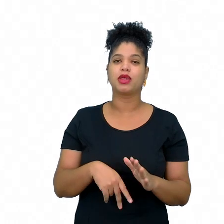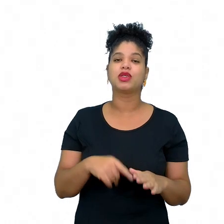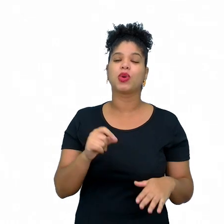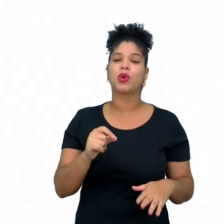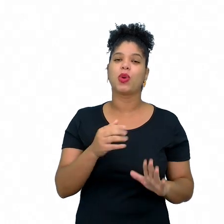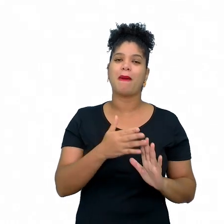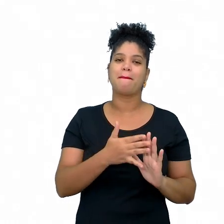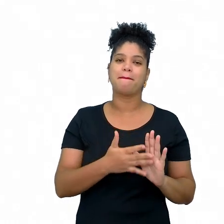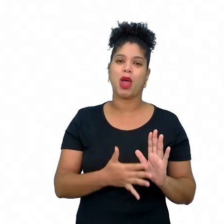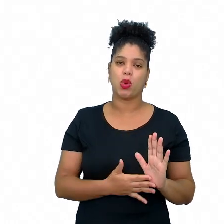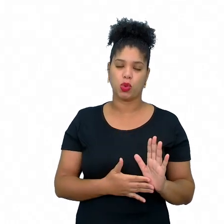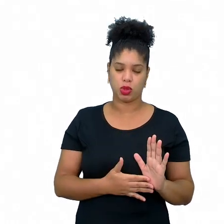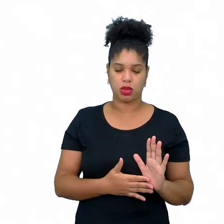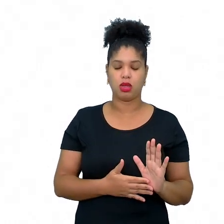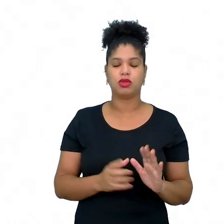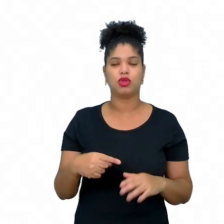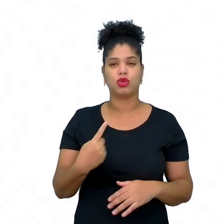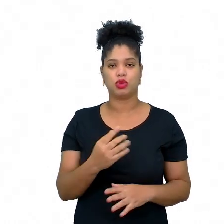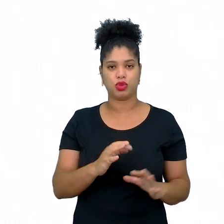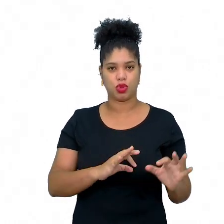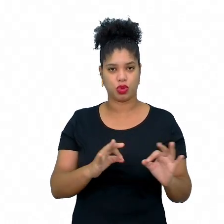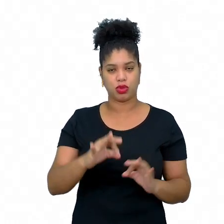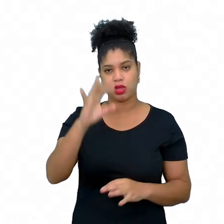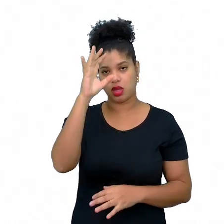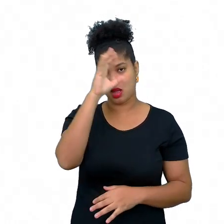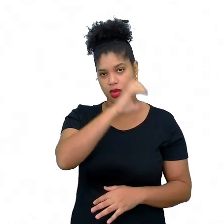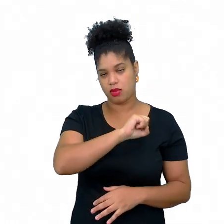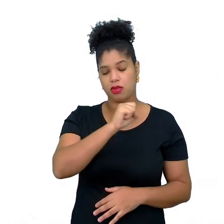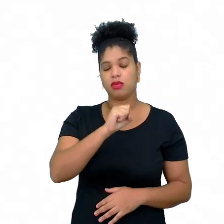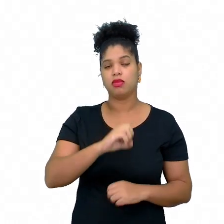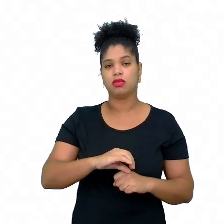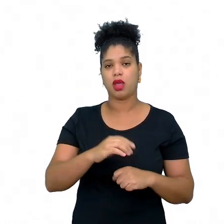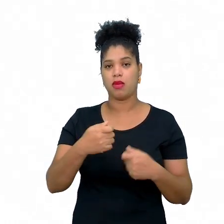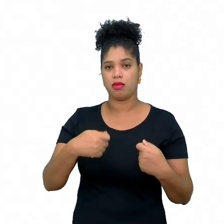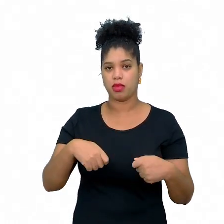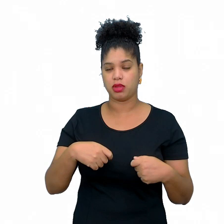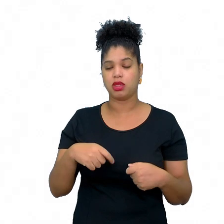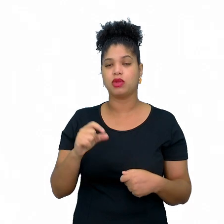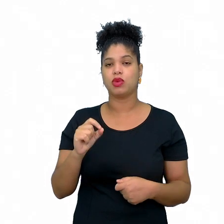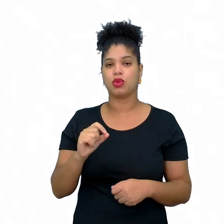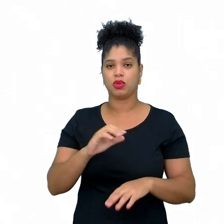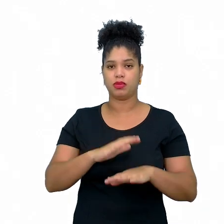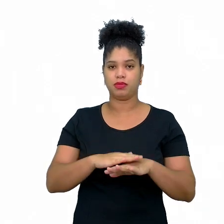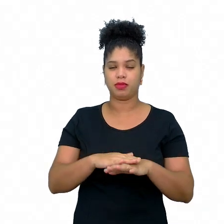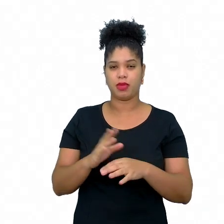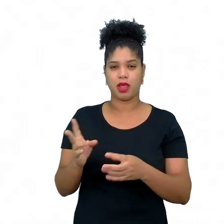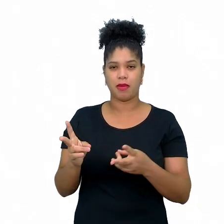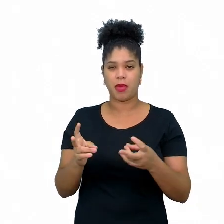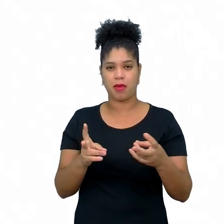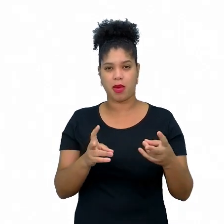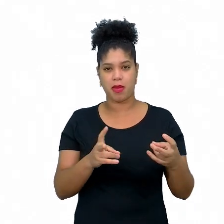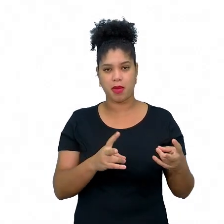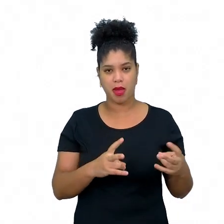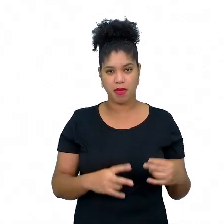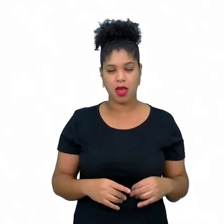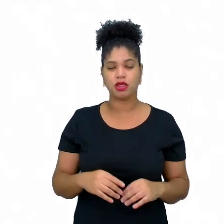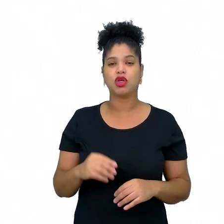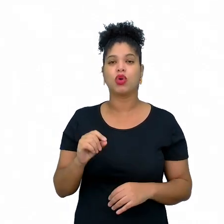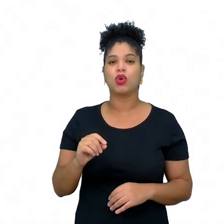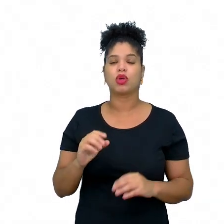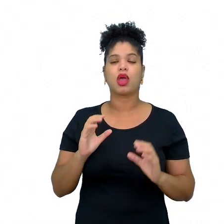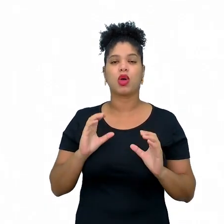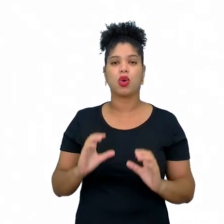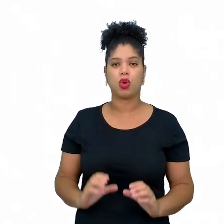que nós precisamos organizar essa aprendizagem, ter um instrumento específico, observar quais são esses